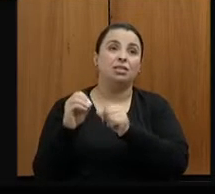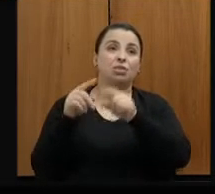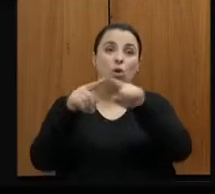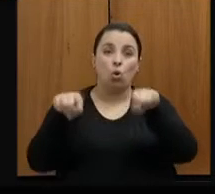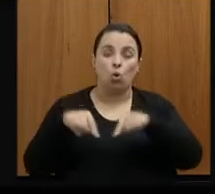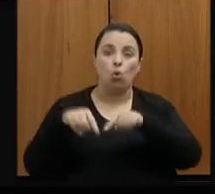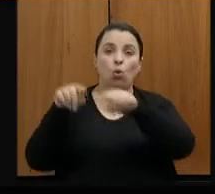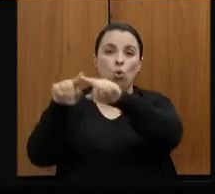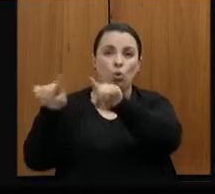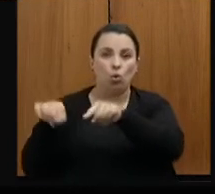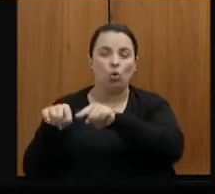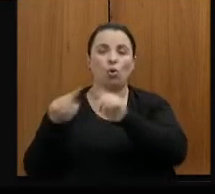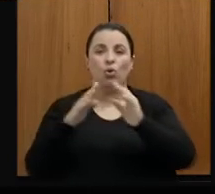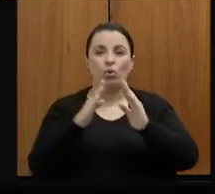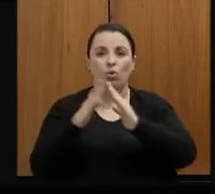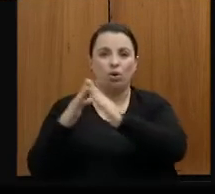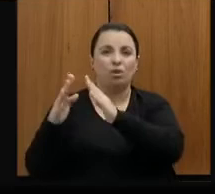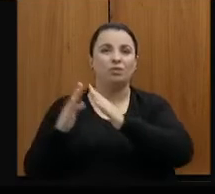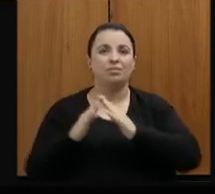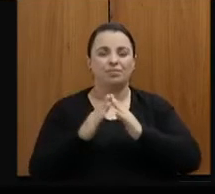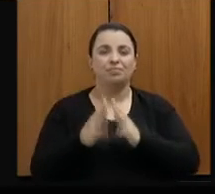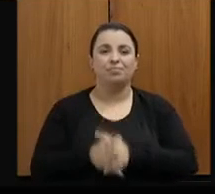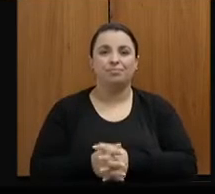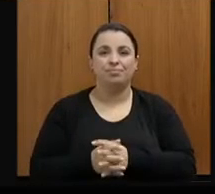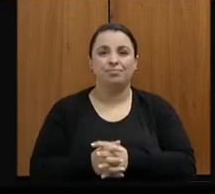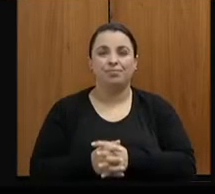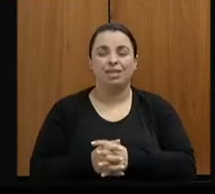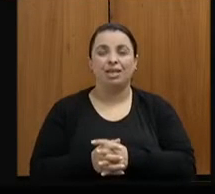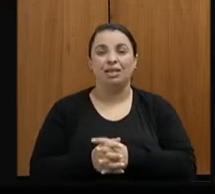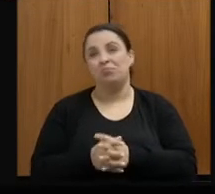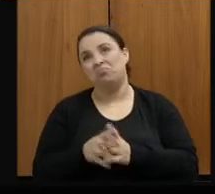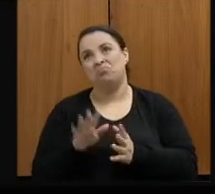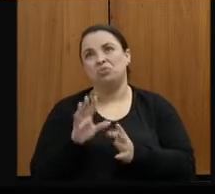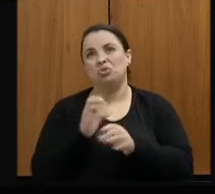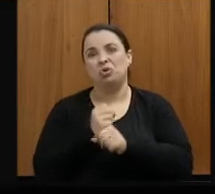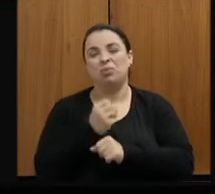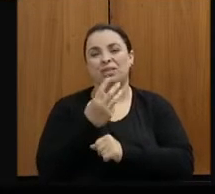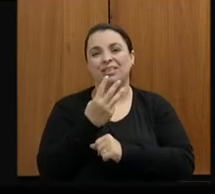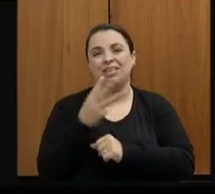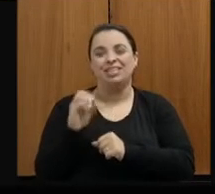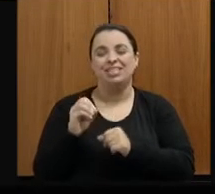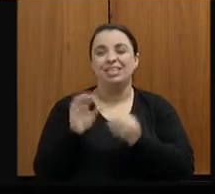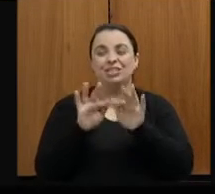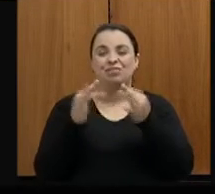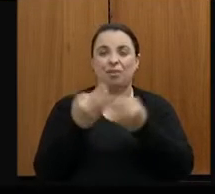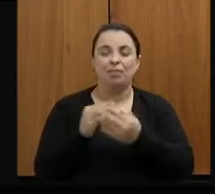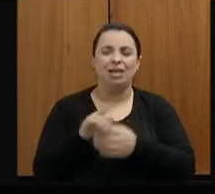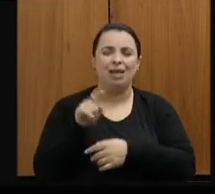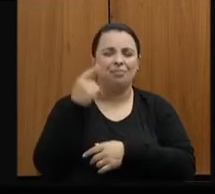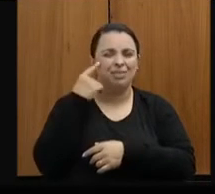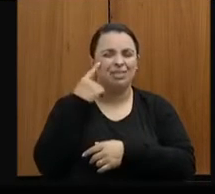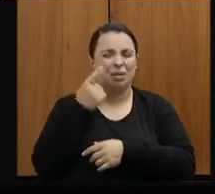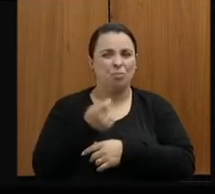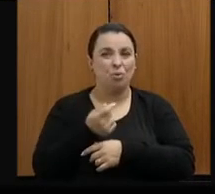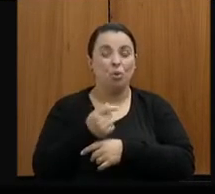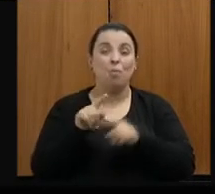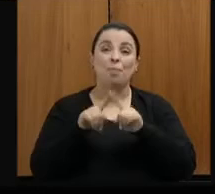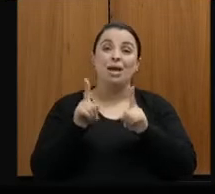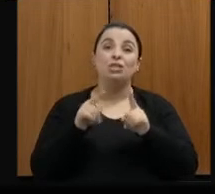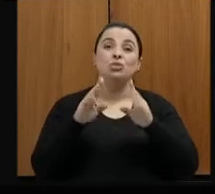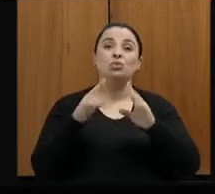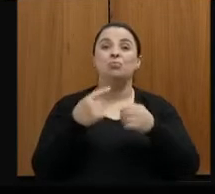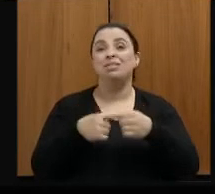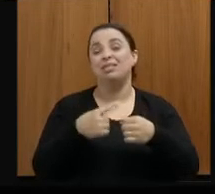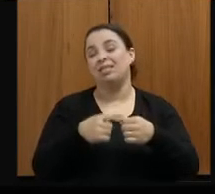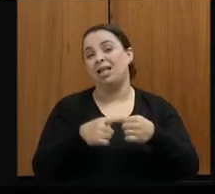Falando em 300 imóveis, 300 famílias, às vezes achamos que é pouco, mas de um município de 5 mil, de 10 mil habitantes,